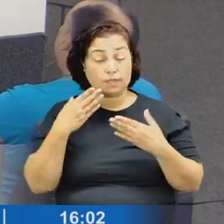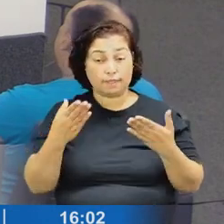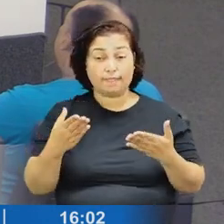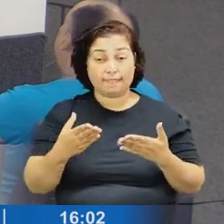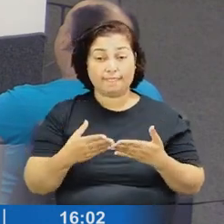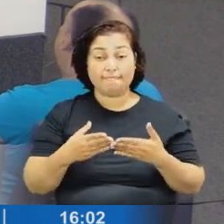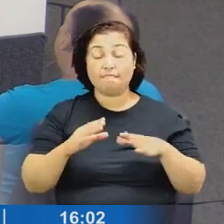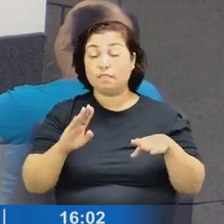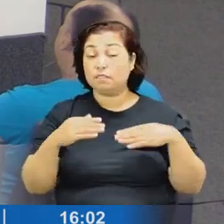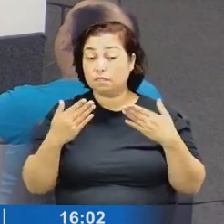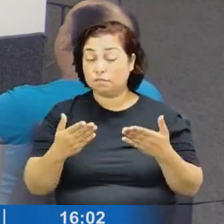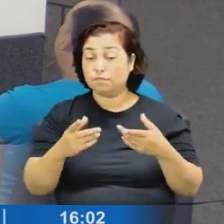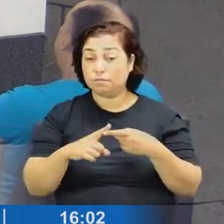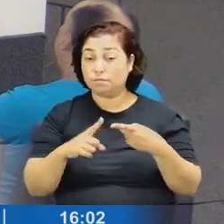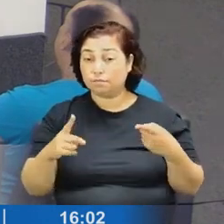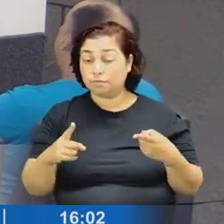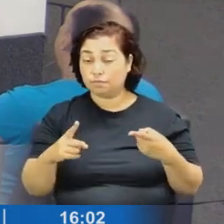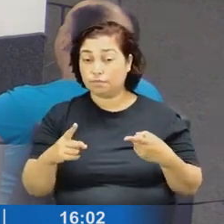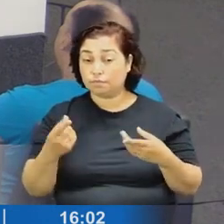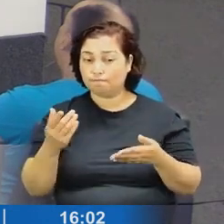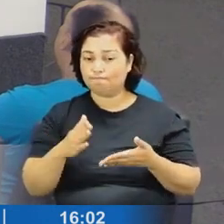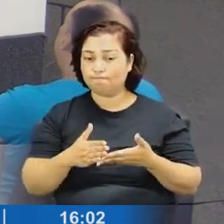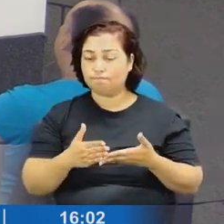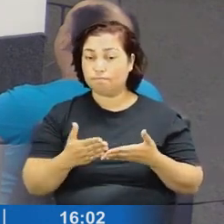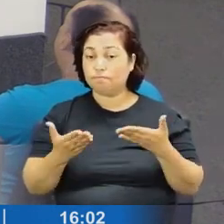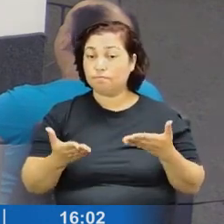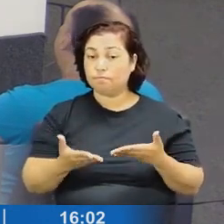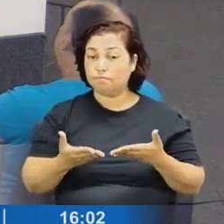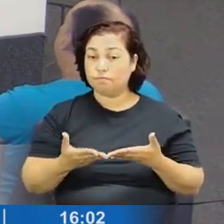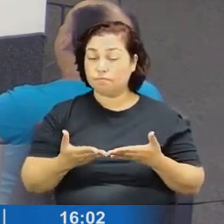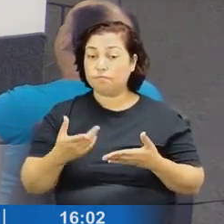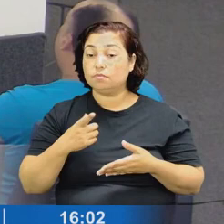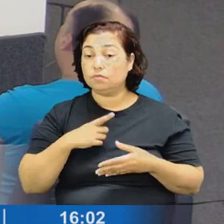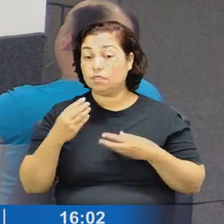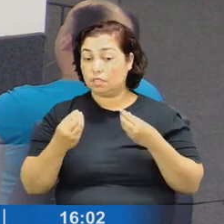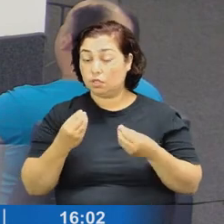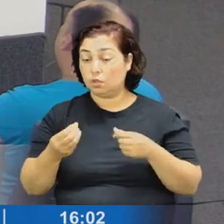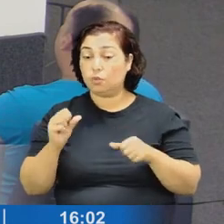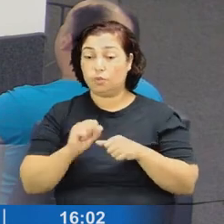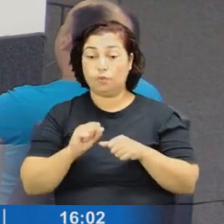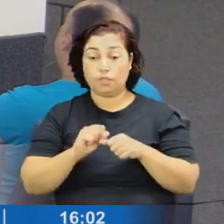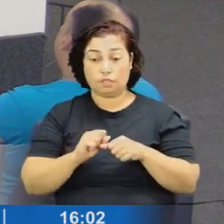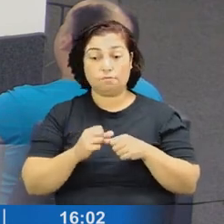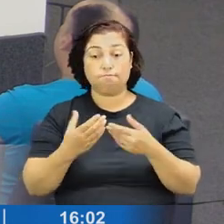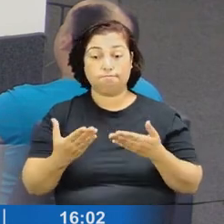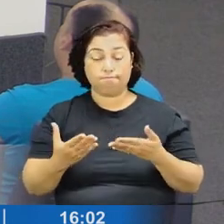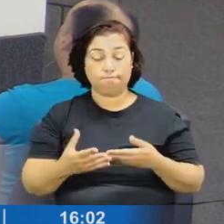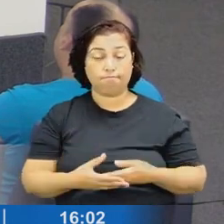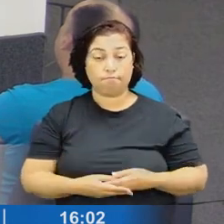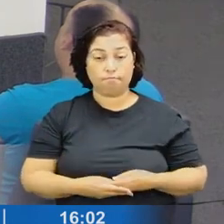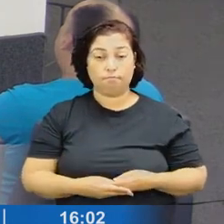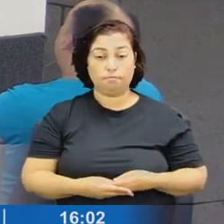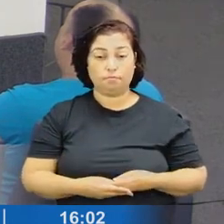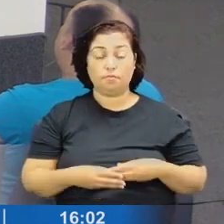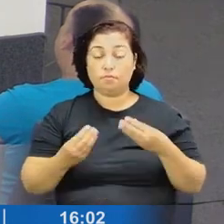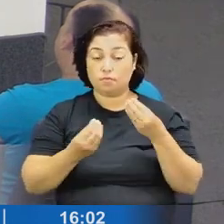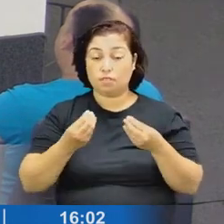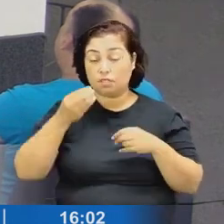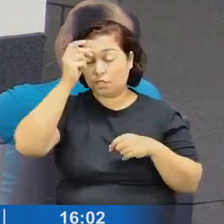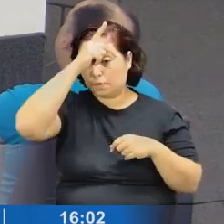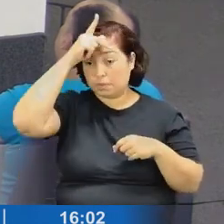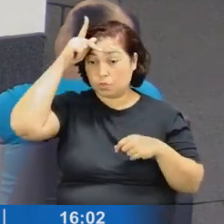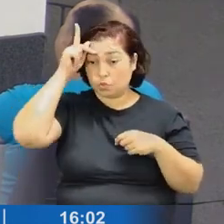ele ganha então mas é caro fazer isso né agora tem meio de fazer tem meios né muitas das pessoas